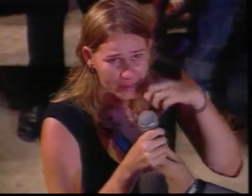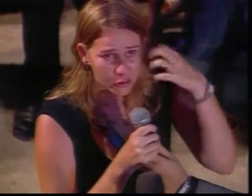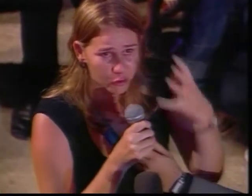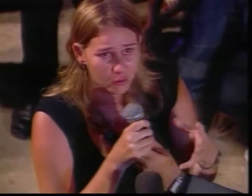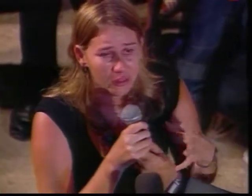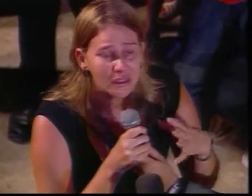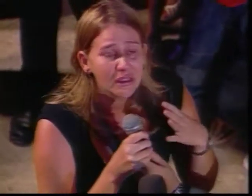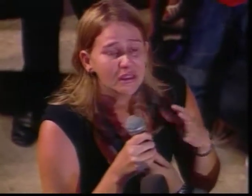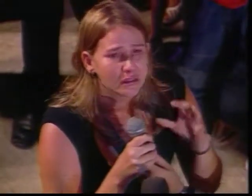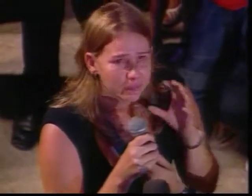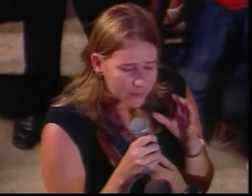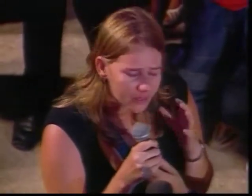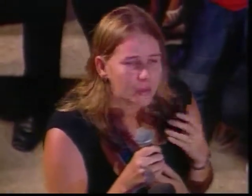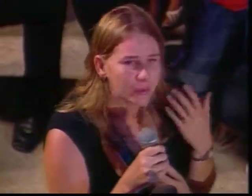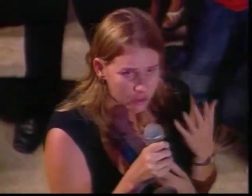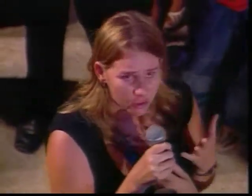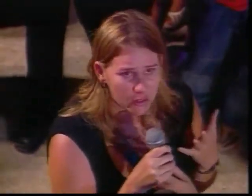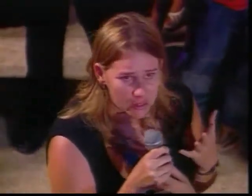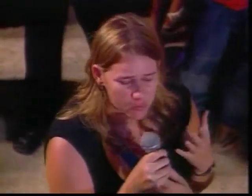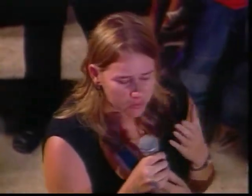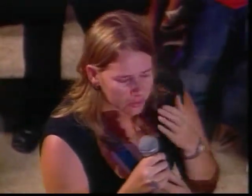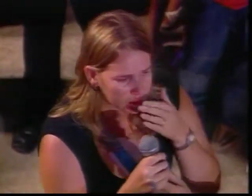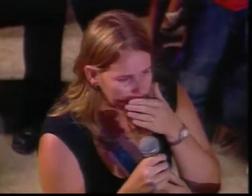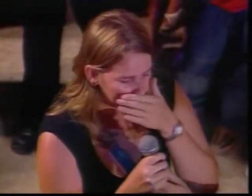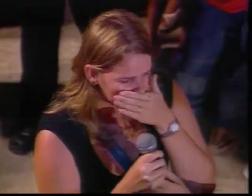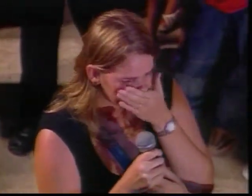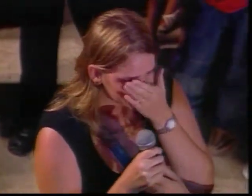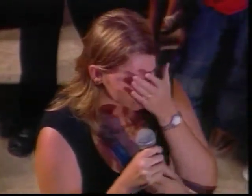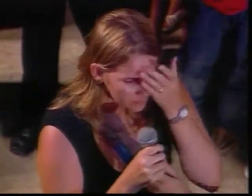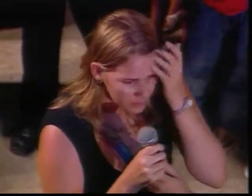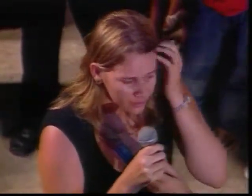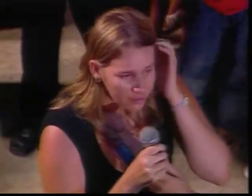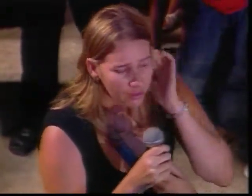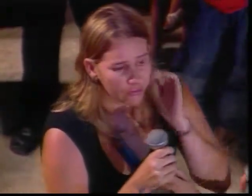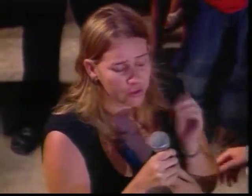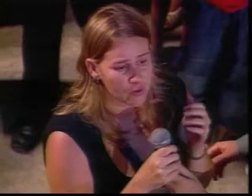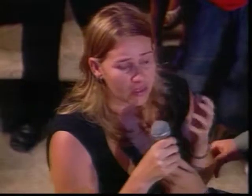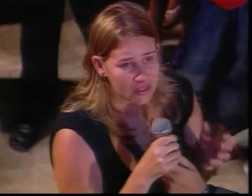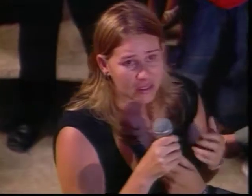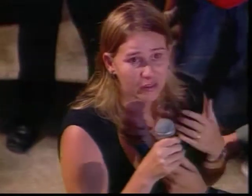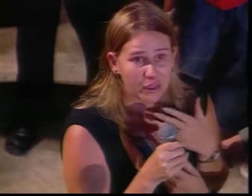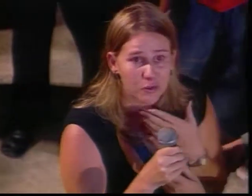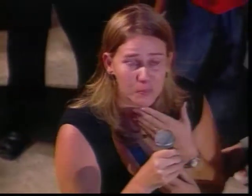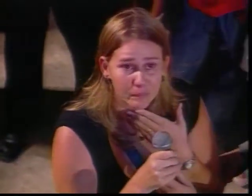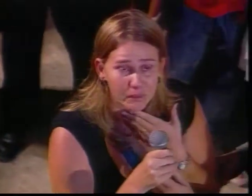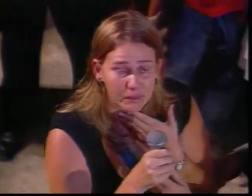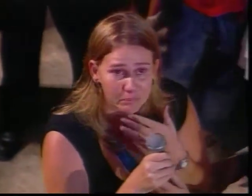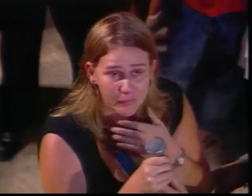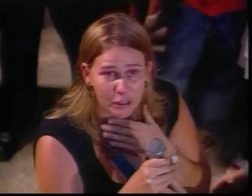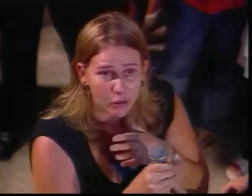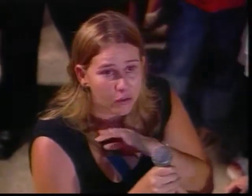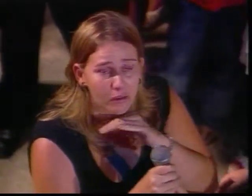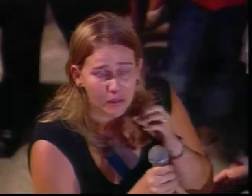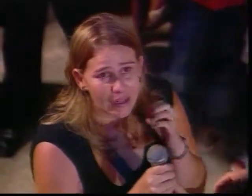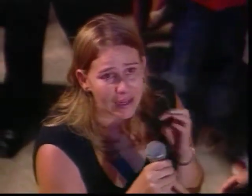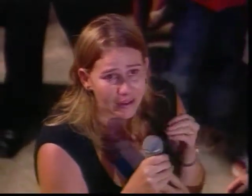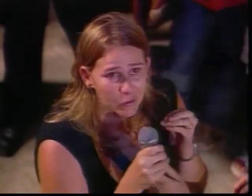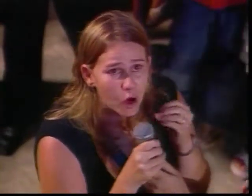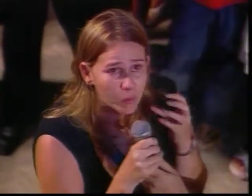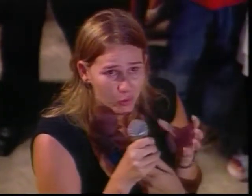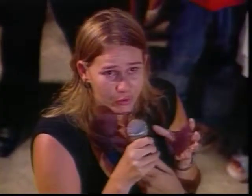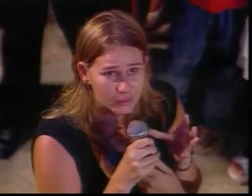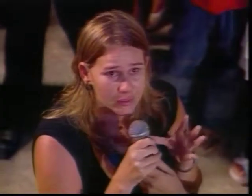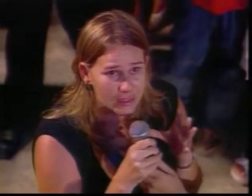Ela aumentou. Um caroço na tireoide, quer dizer. Hipotireoidismo. Uhum. Eu fiz uma oração e Deus tirou